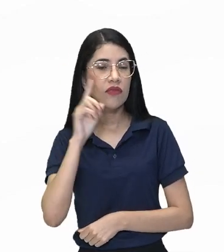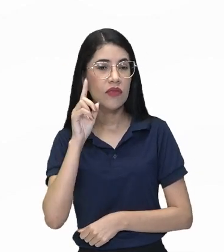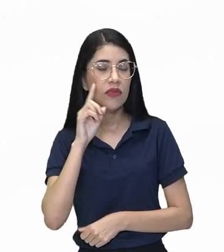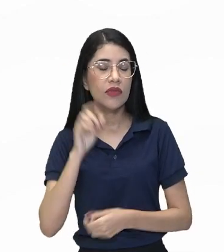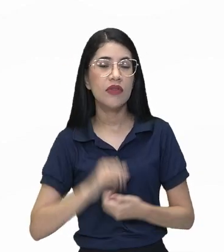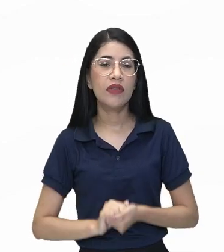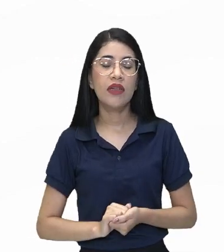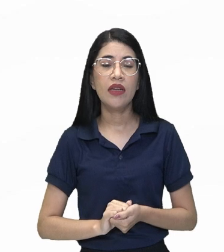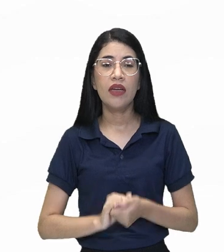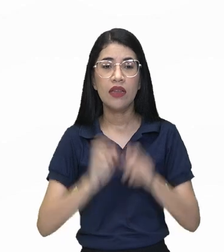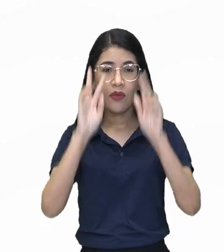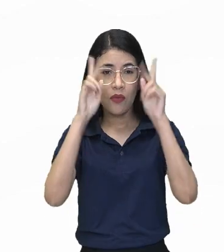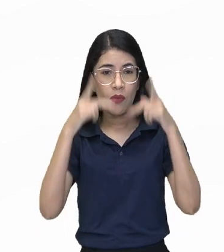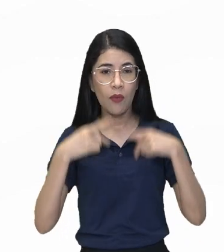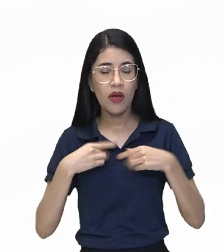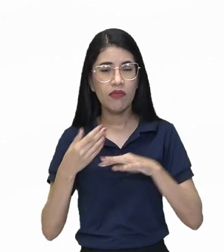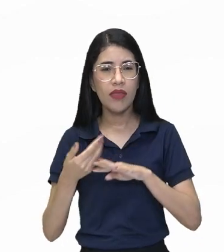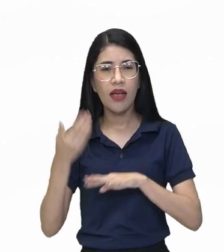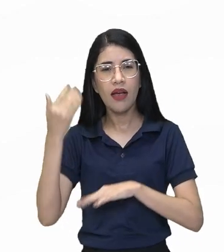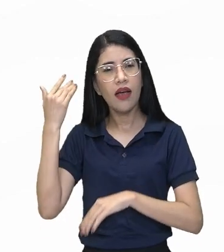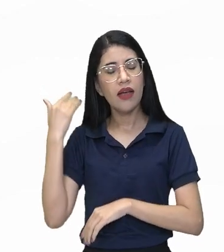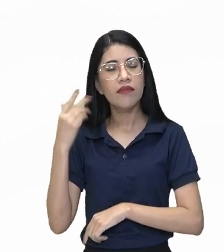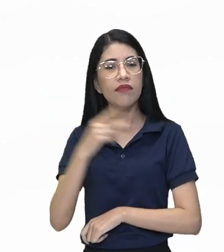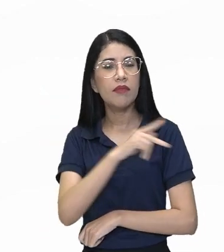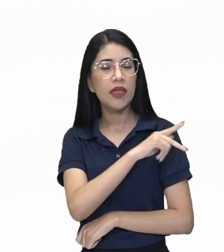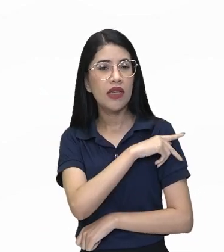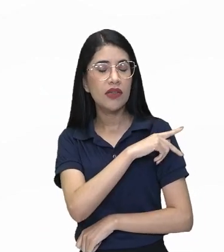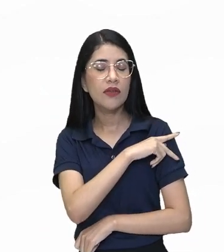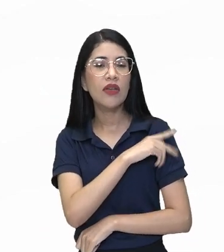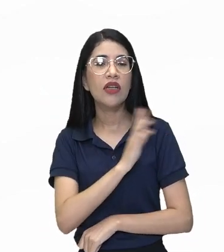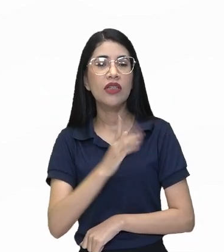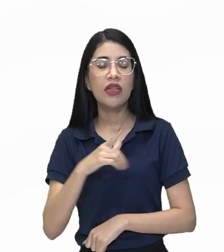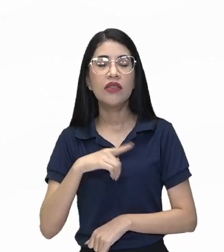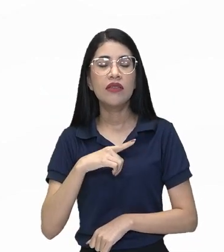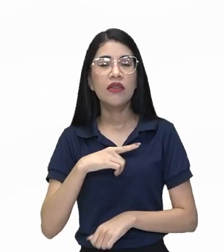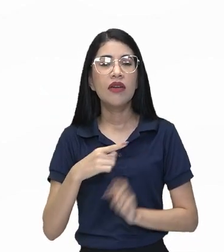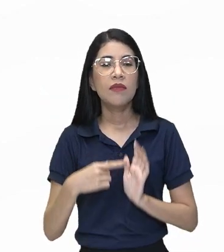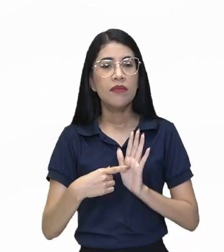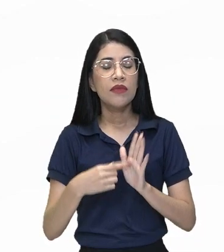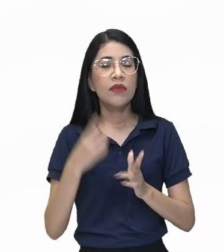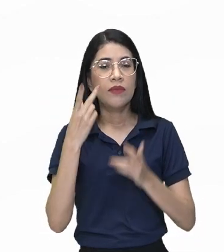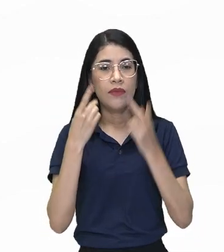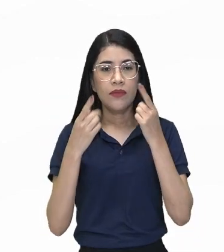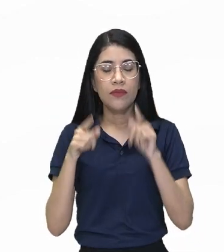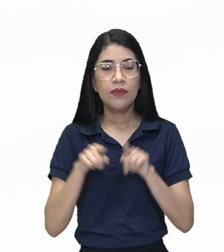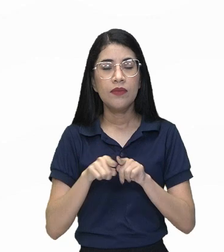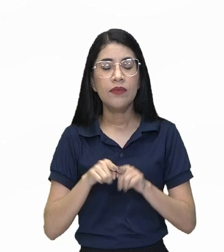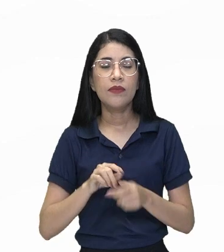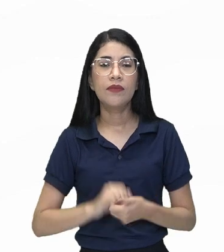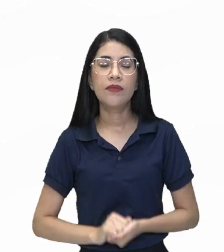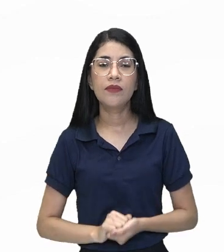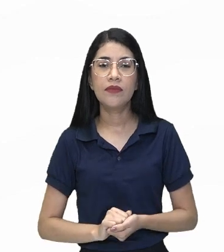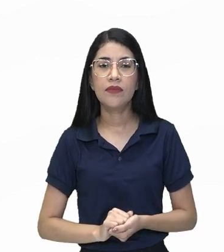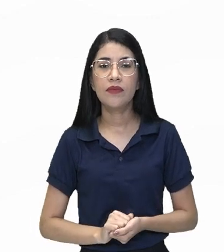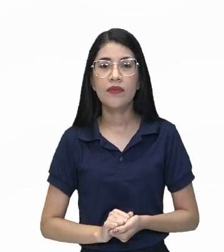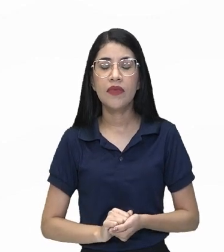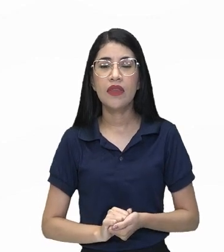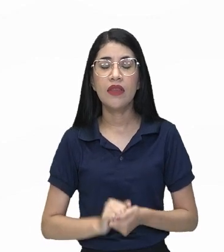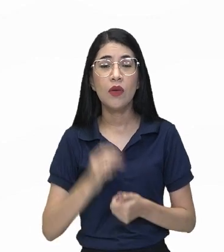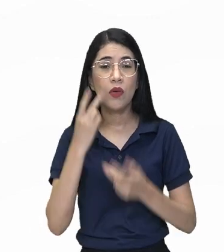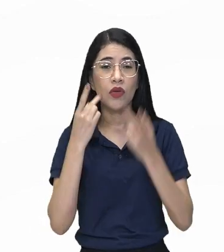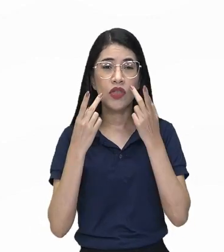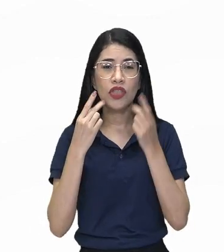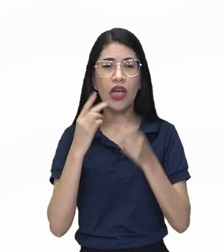primitivo lá dos primórdios, lá da pré-história, não é verdade? Aí, continuando, a palavra teatro remete